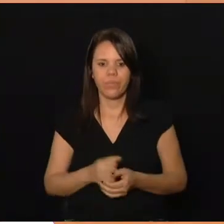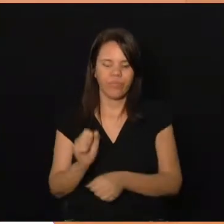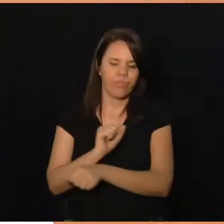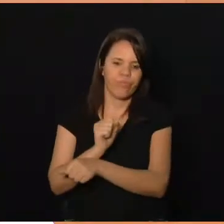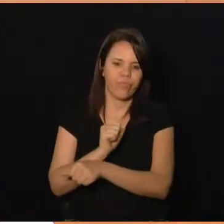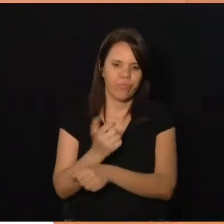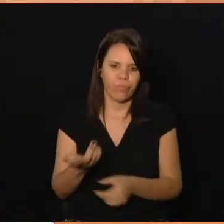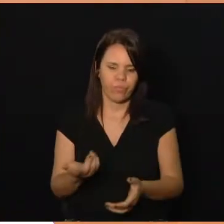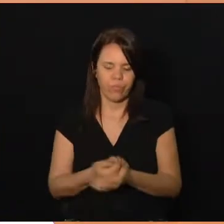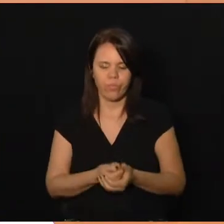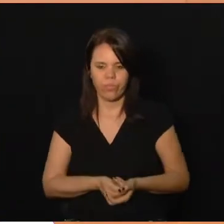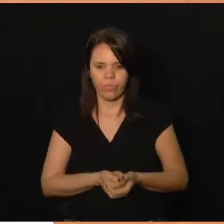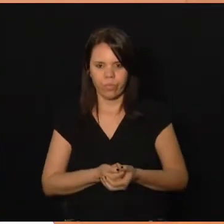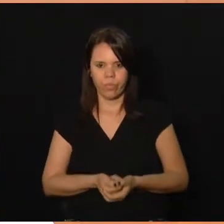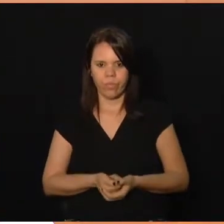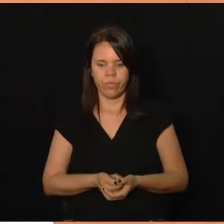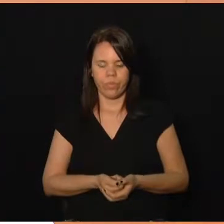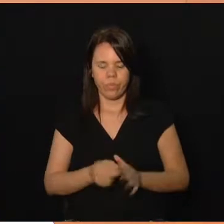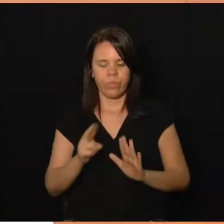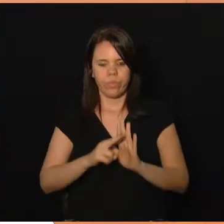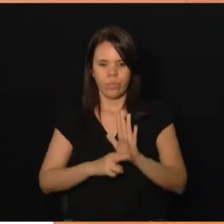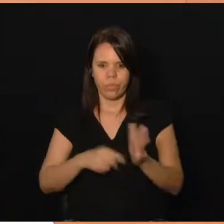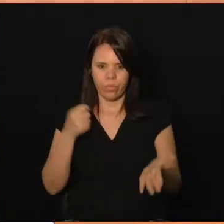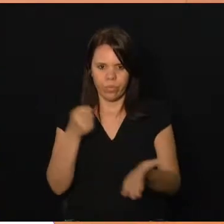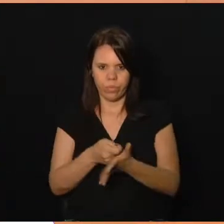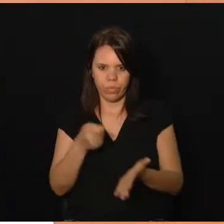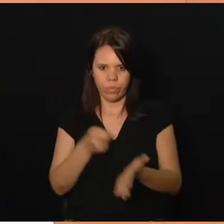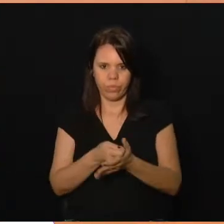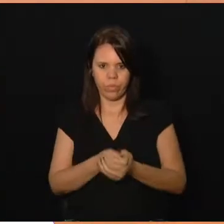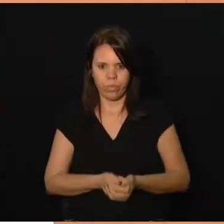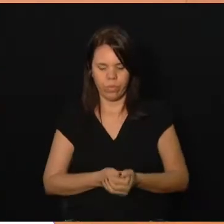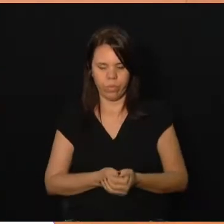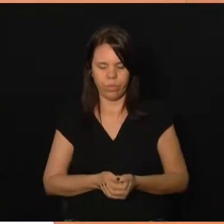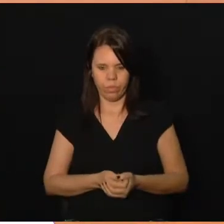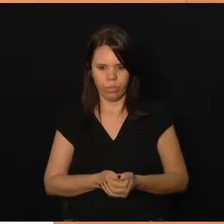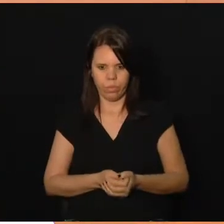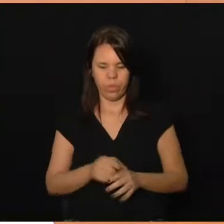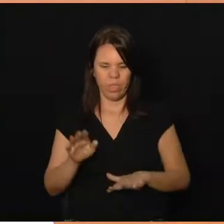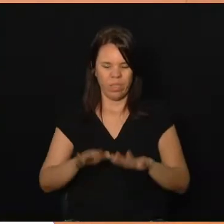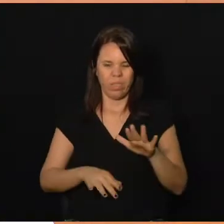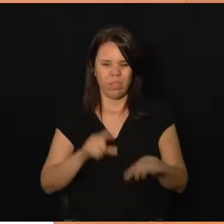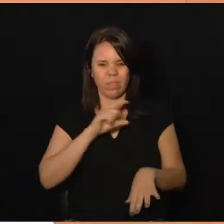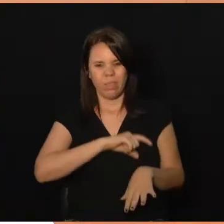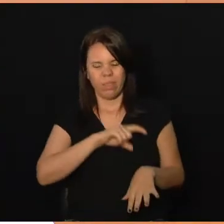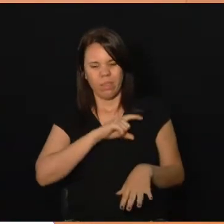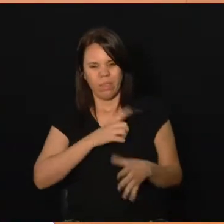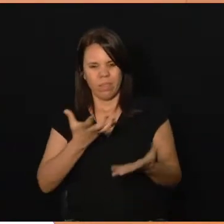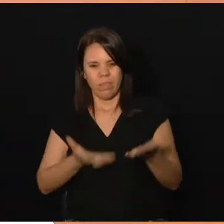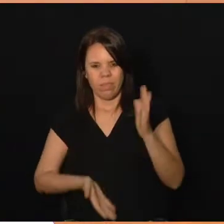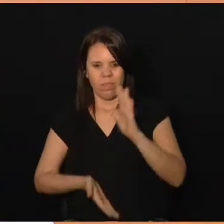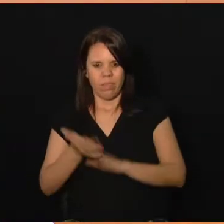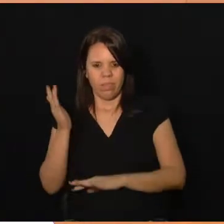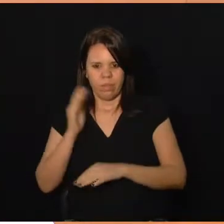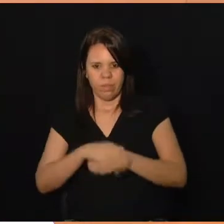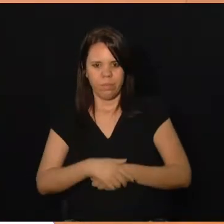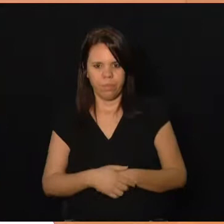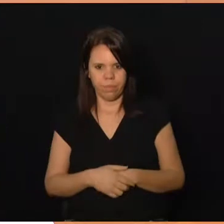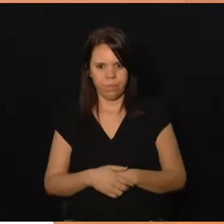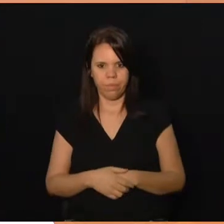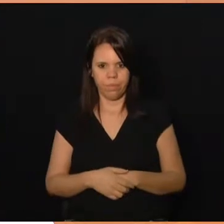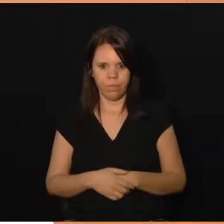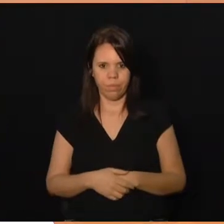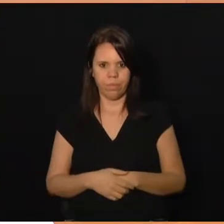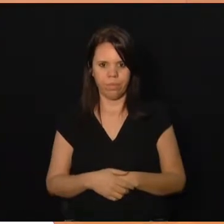dirigir. Colocar regras. De repente ele tira a carta, de repente ele quer sair, vai